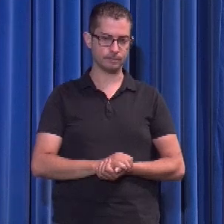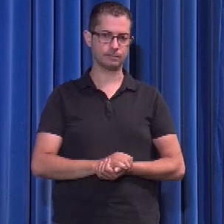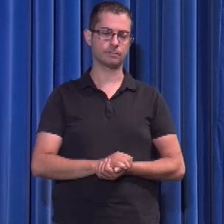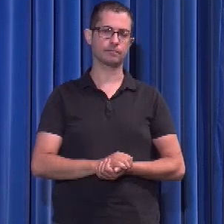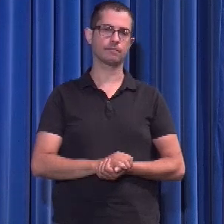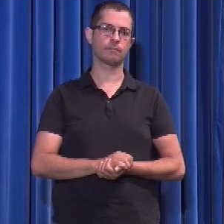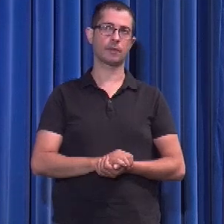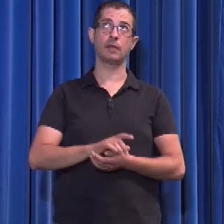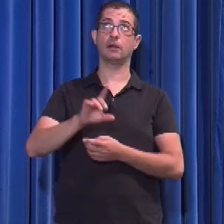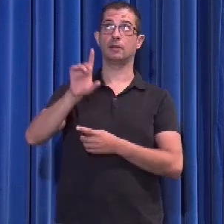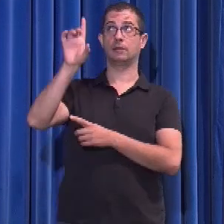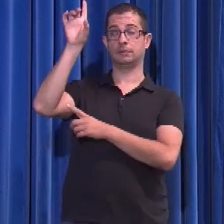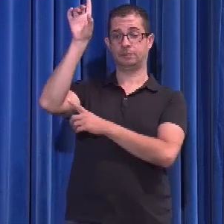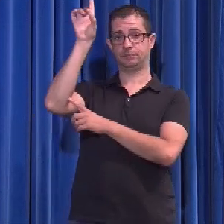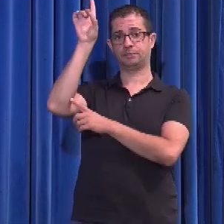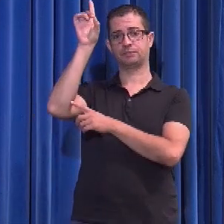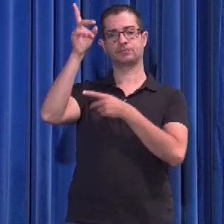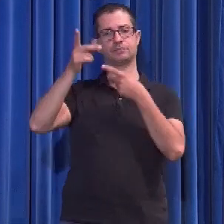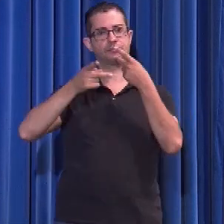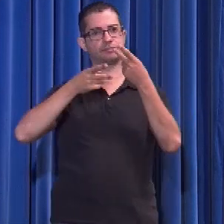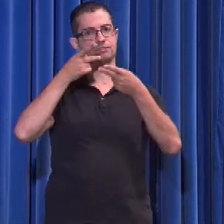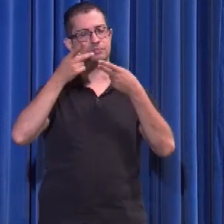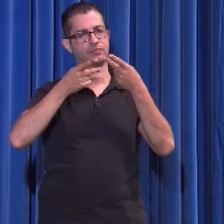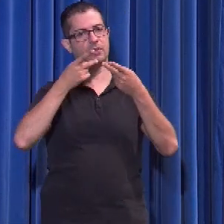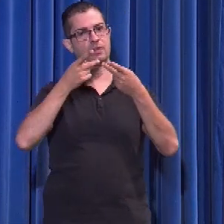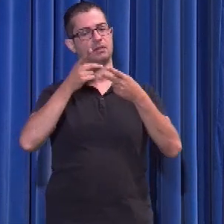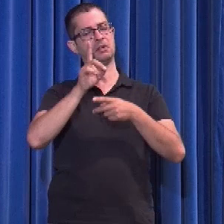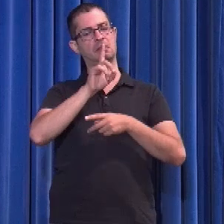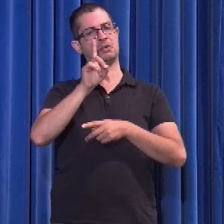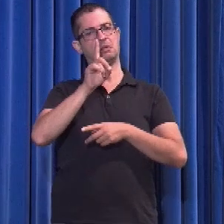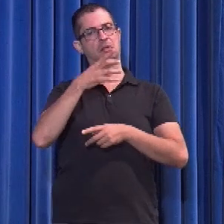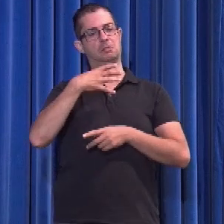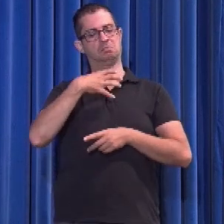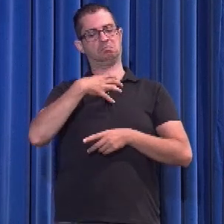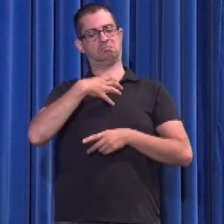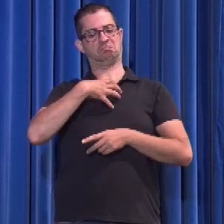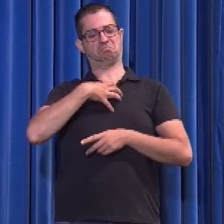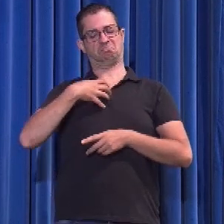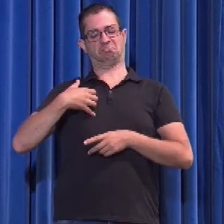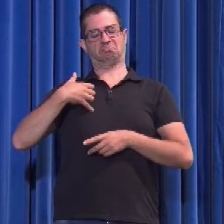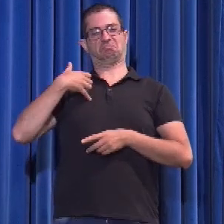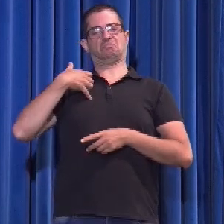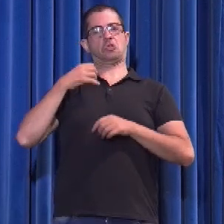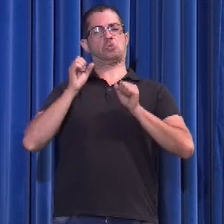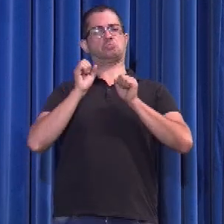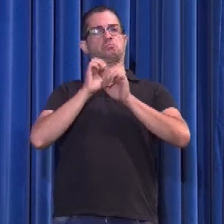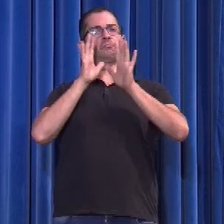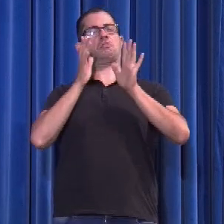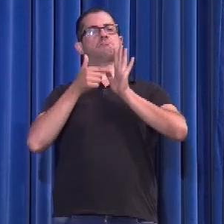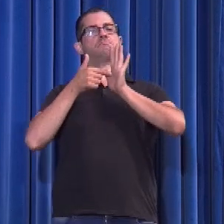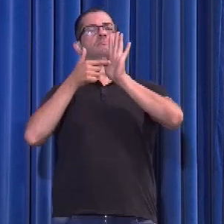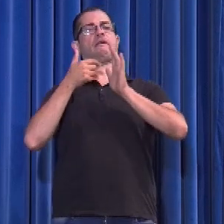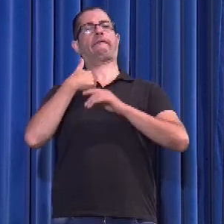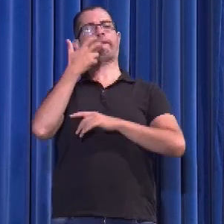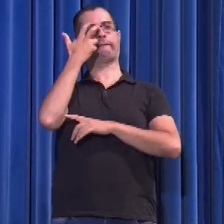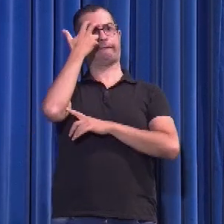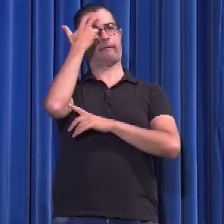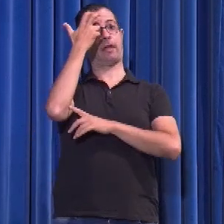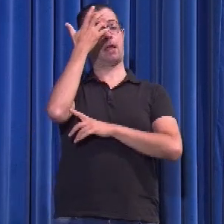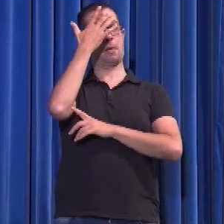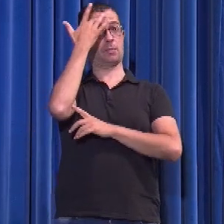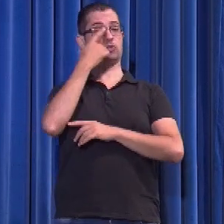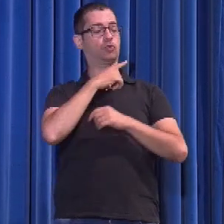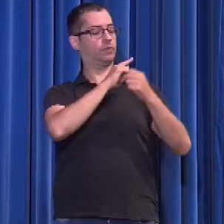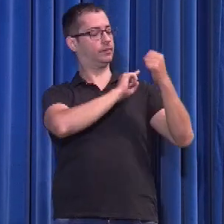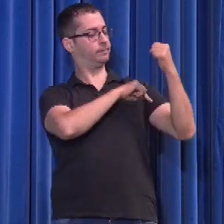Assim diz o Senhor: não se glorie o sábio na sua sabedoria, nem o forte na